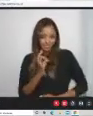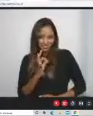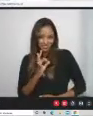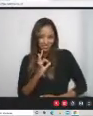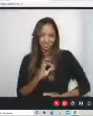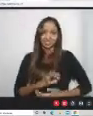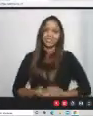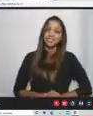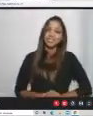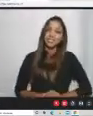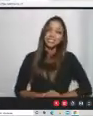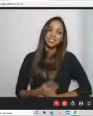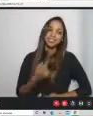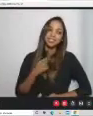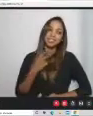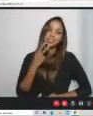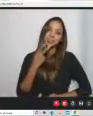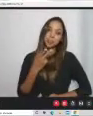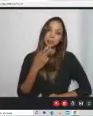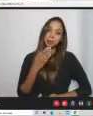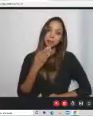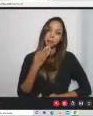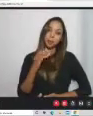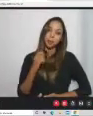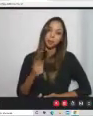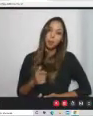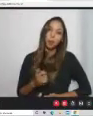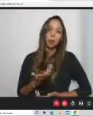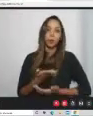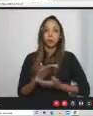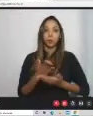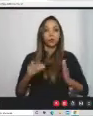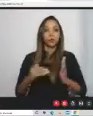Pedindo para falar pouco, hoje é o último dia da semana, a gente vai falar pouco sim.